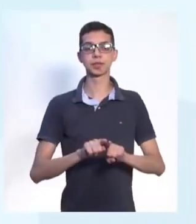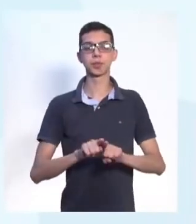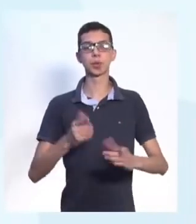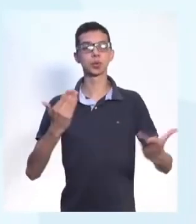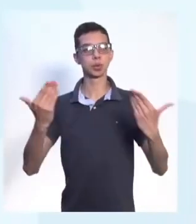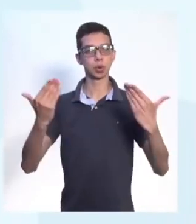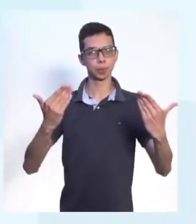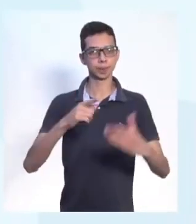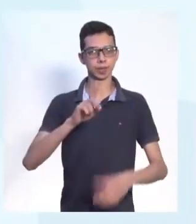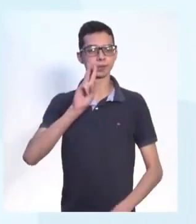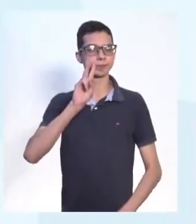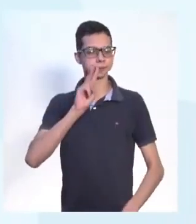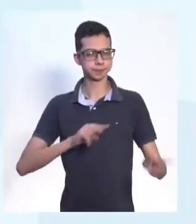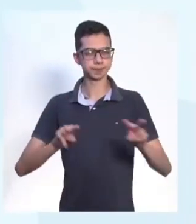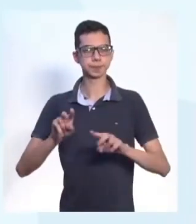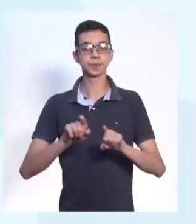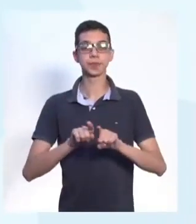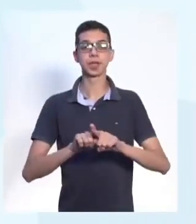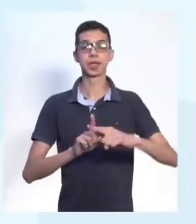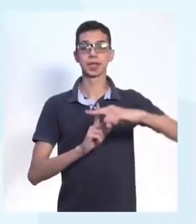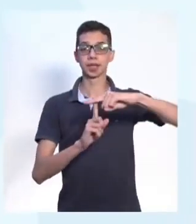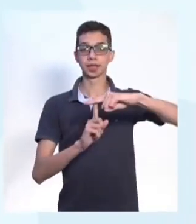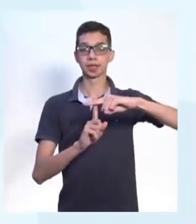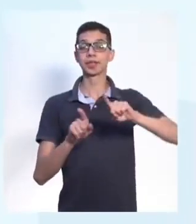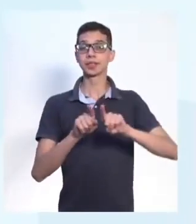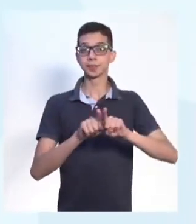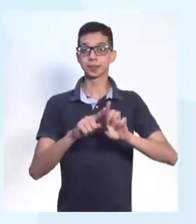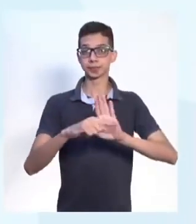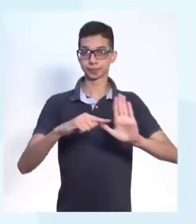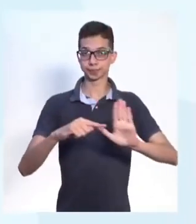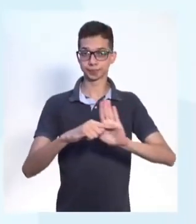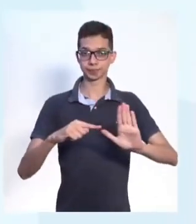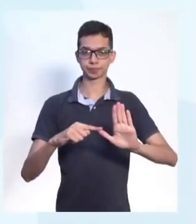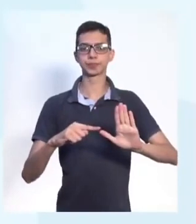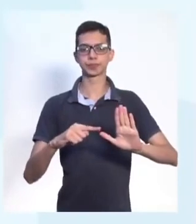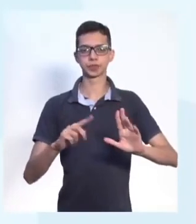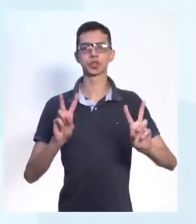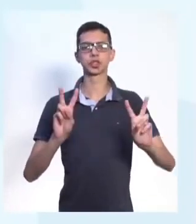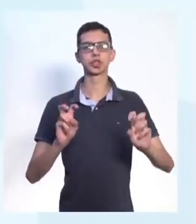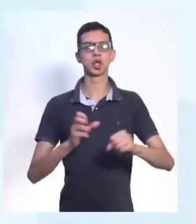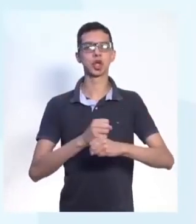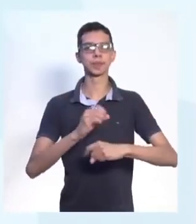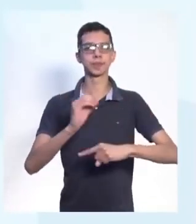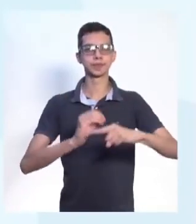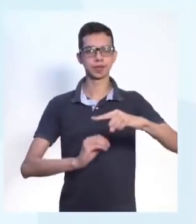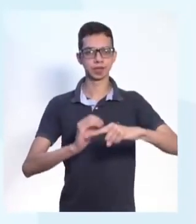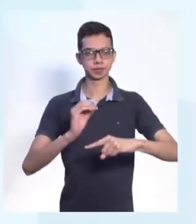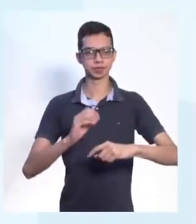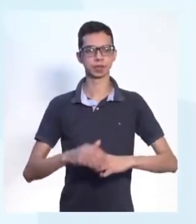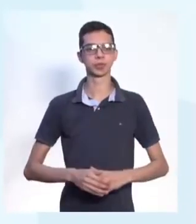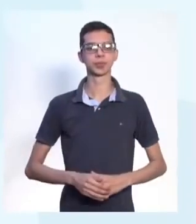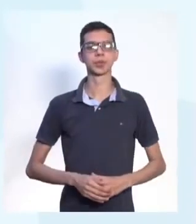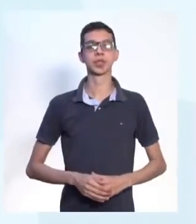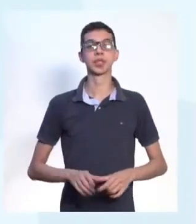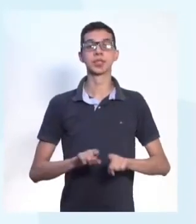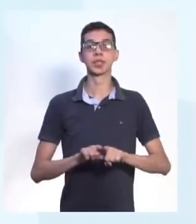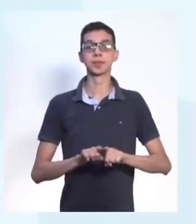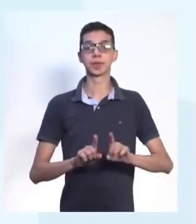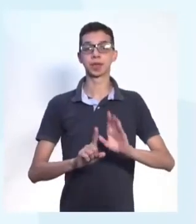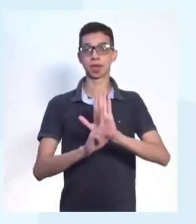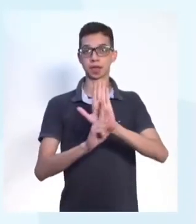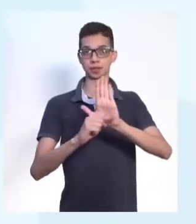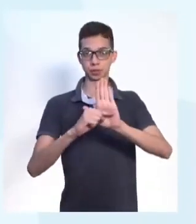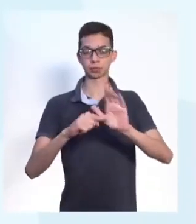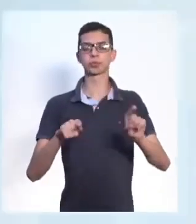observar. Adição e subtração. Cálculo de fração de um número natural. Adição e subtração.